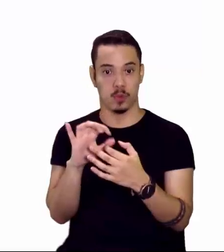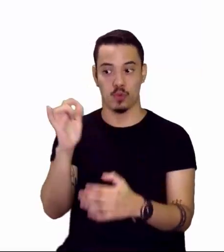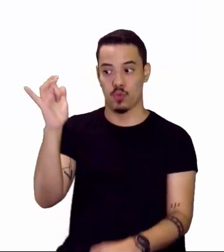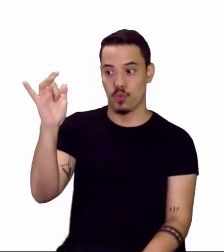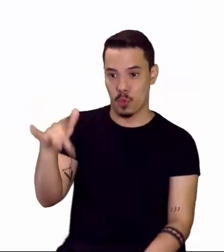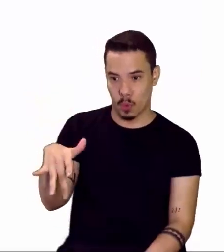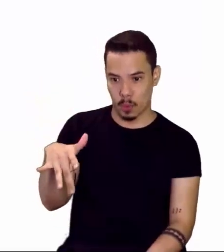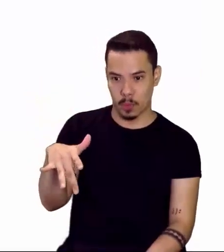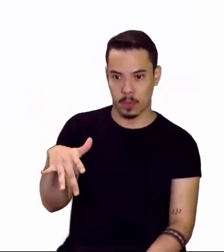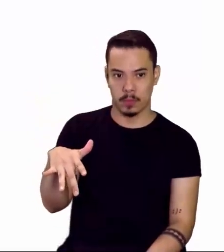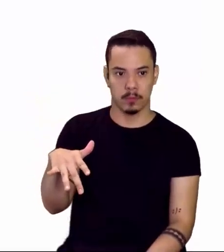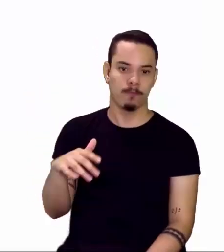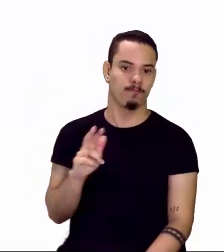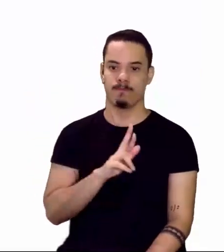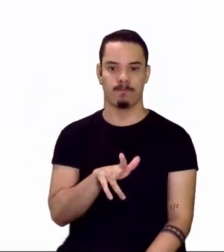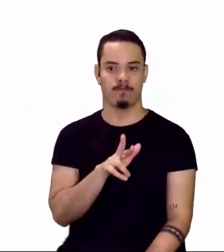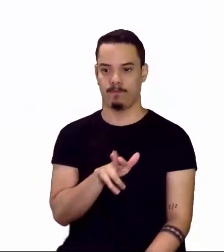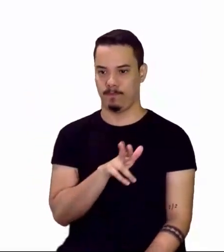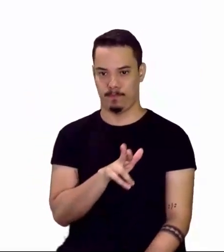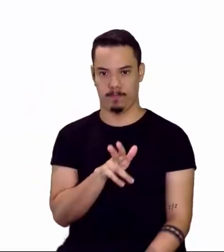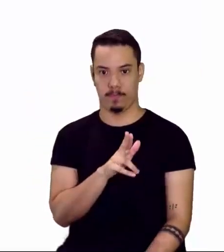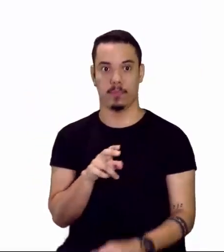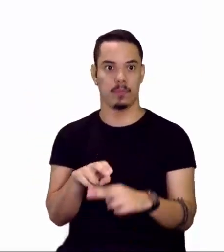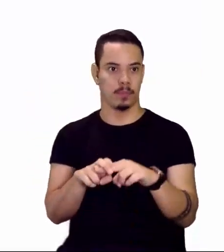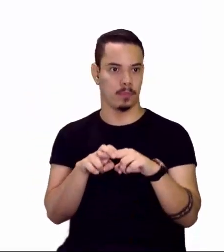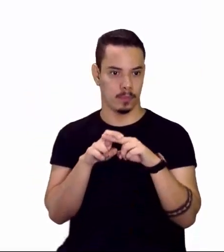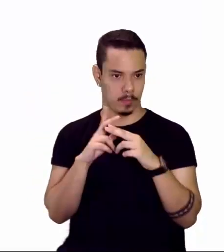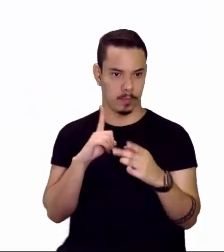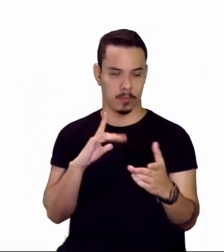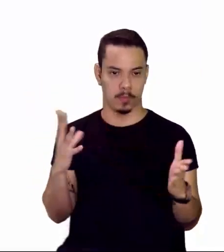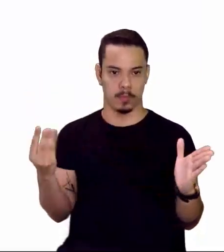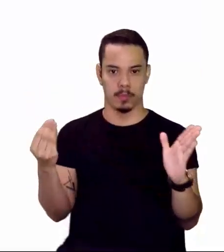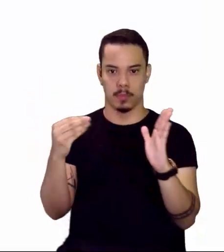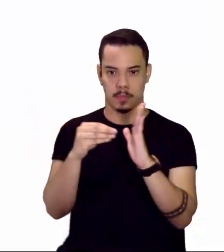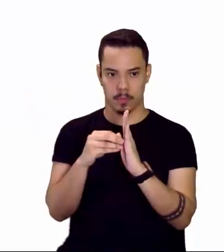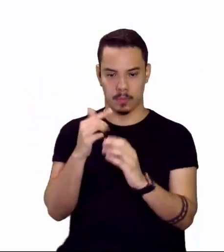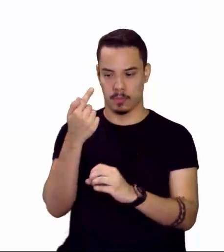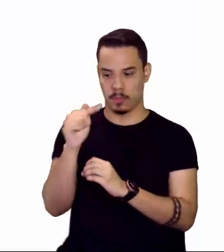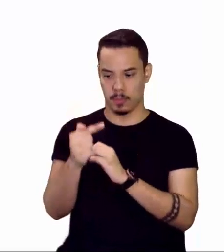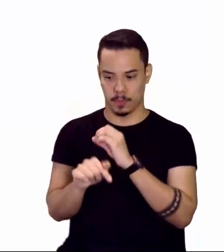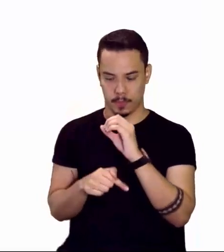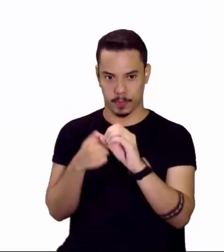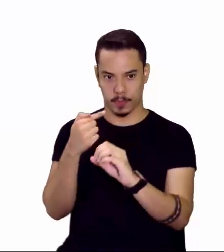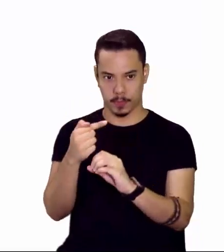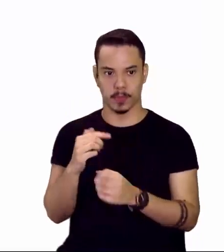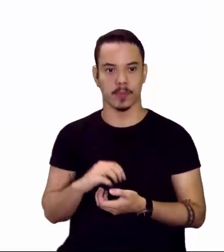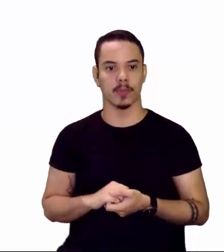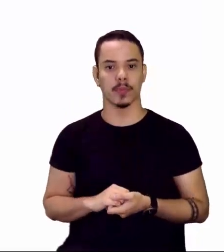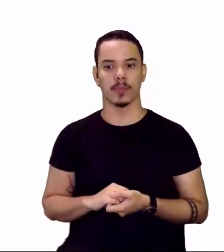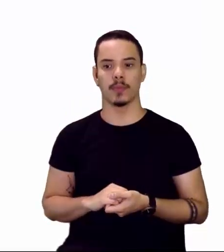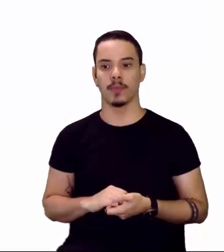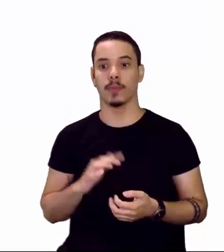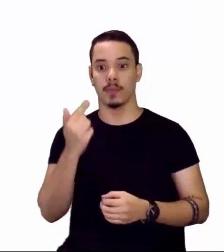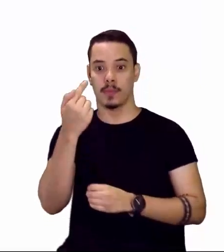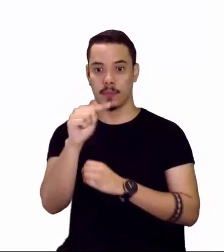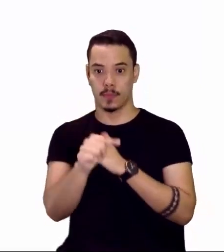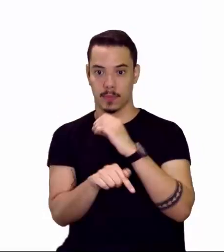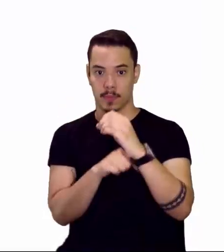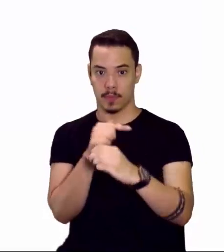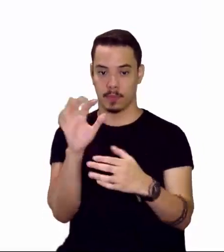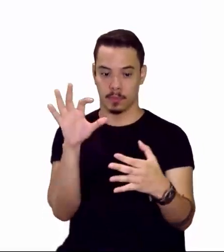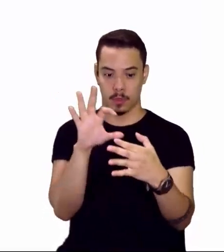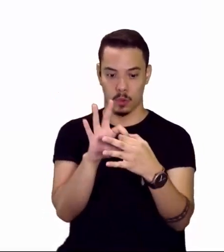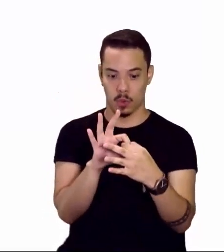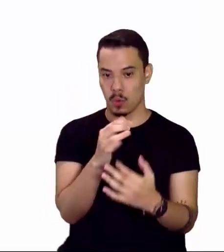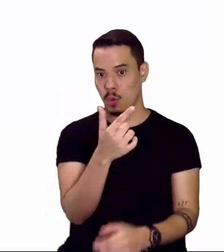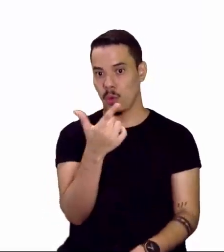sobram, eles são não ligantes, portanto, constituindo a eletrosfera do átomo. O átomo que se une a outro átomo,